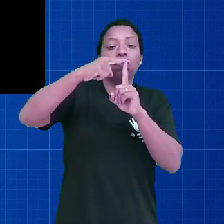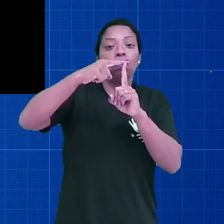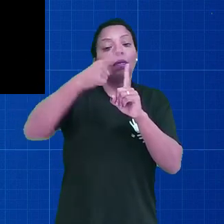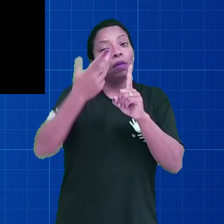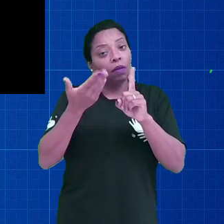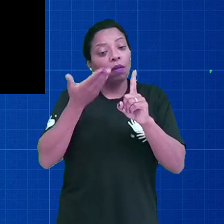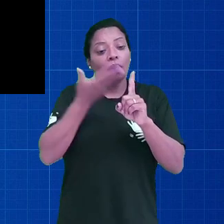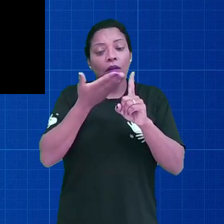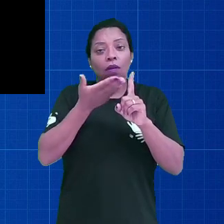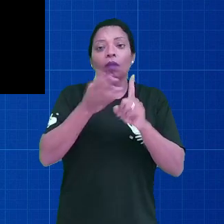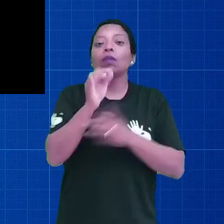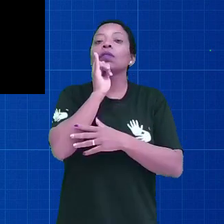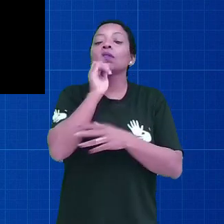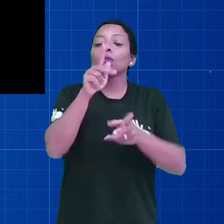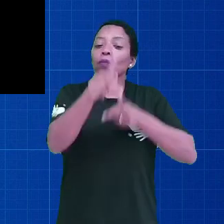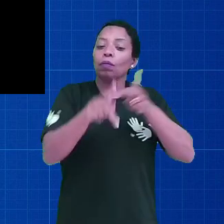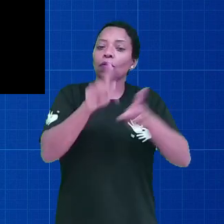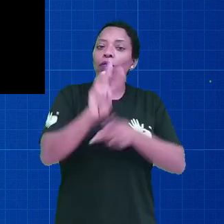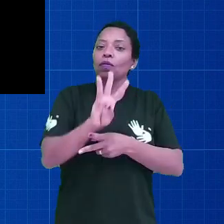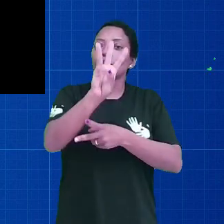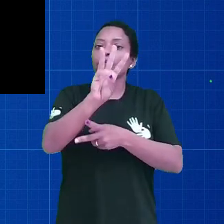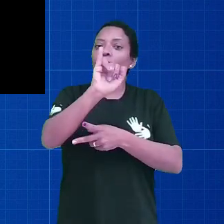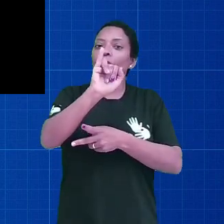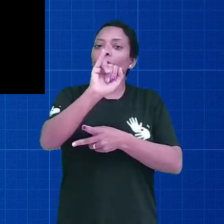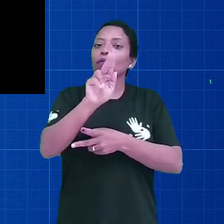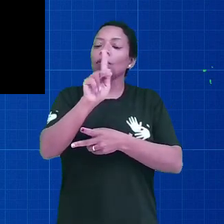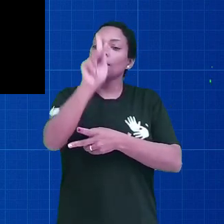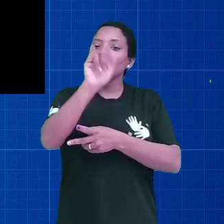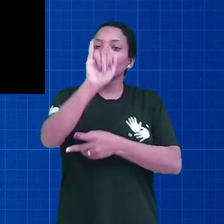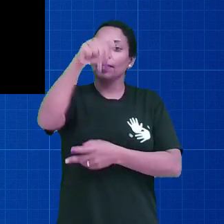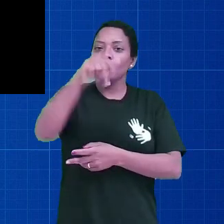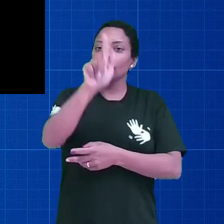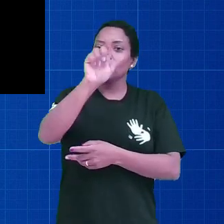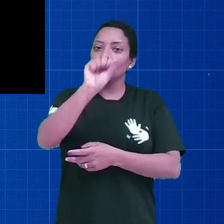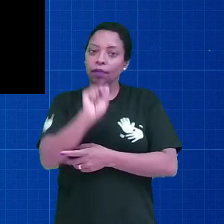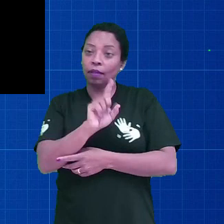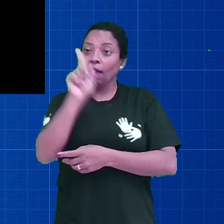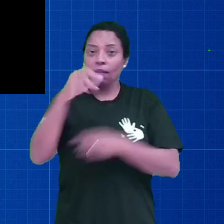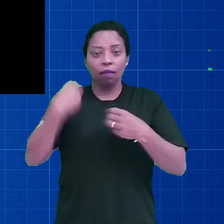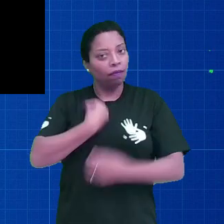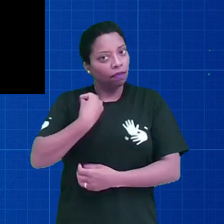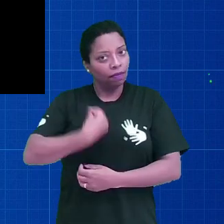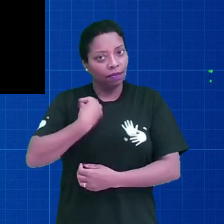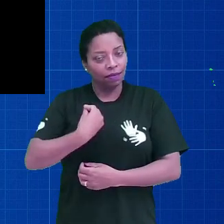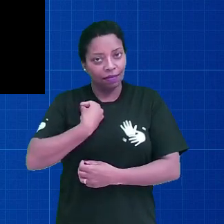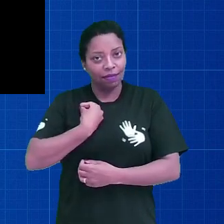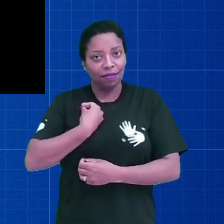a chegada dos vikings, por exemplo, na Groenlândia, e locais onde você teve a temperatura mais baixa